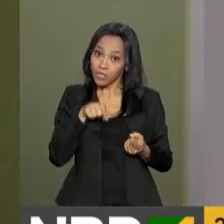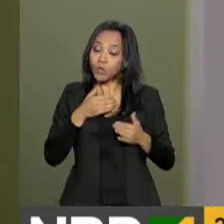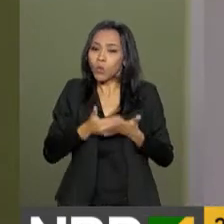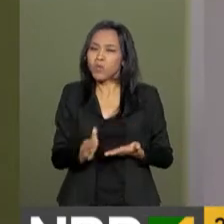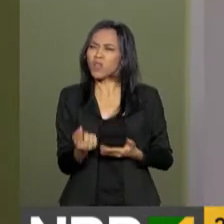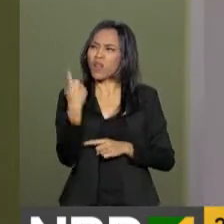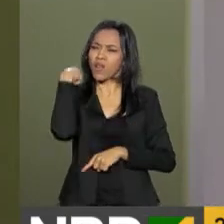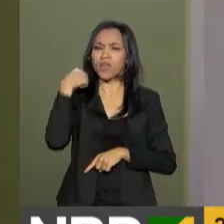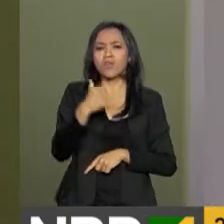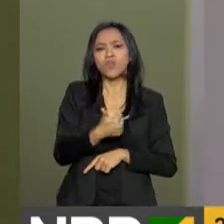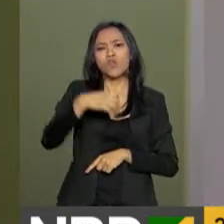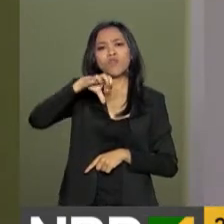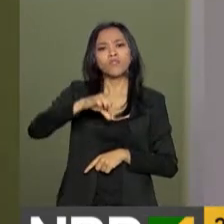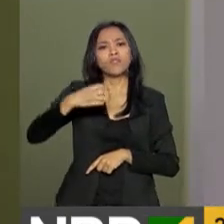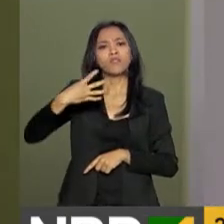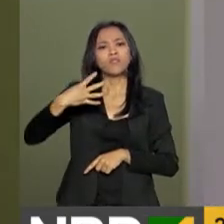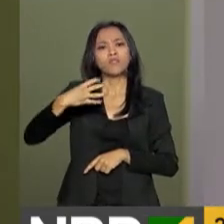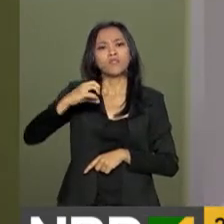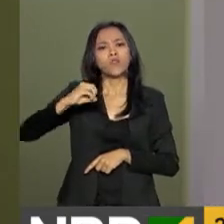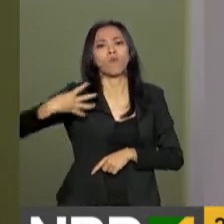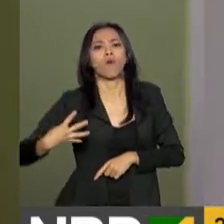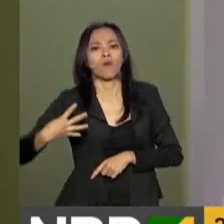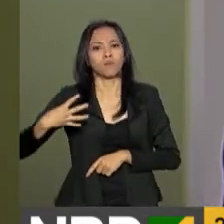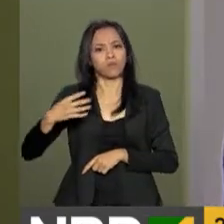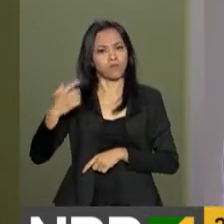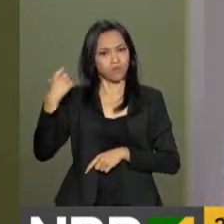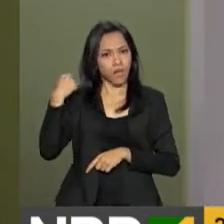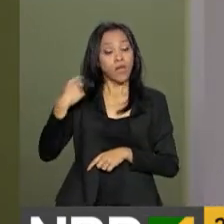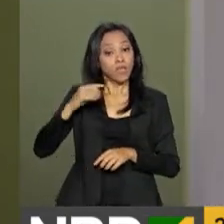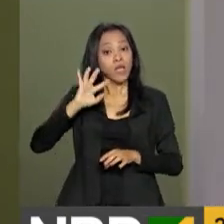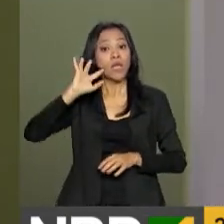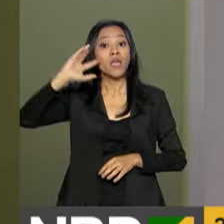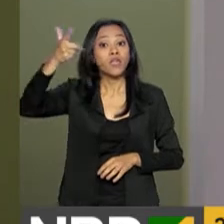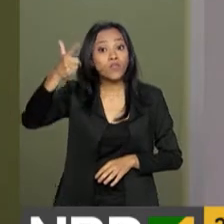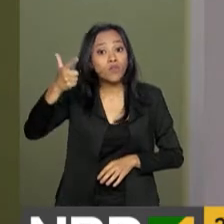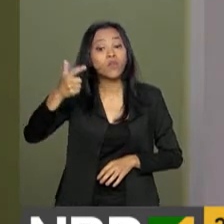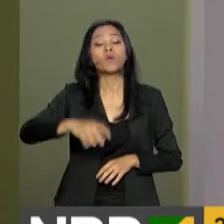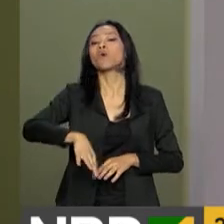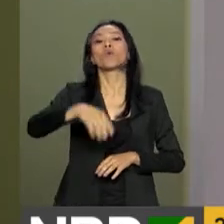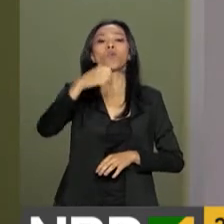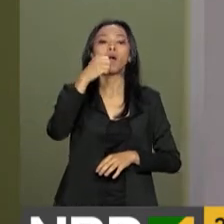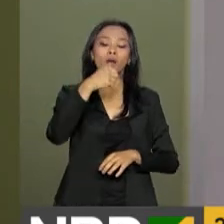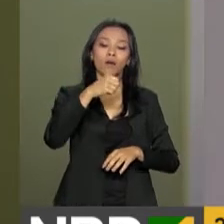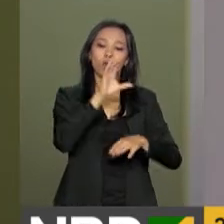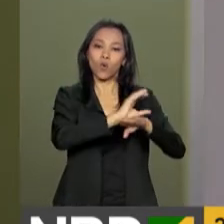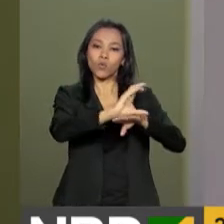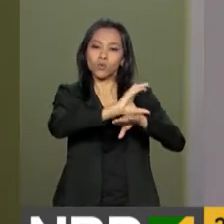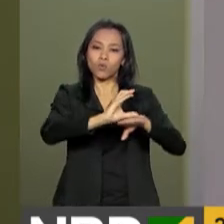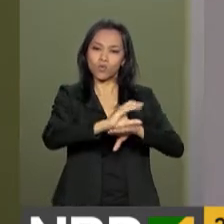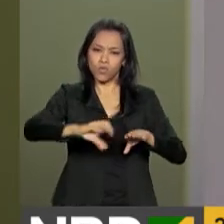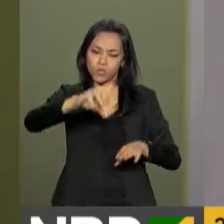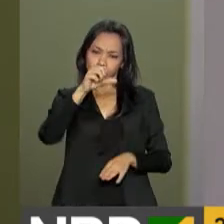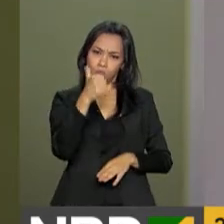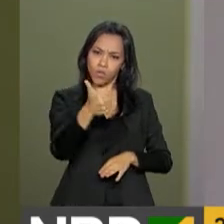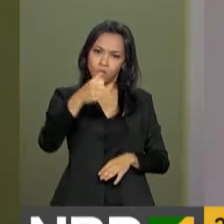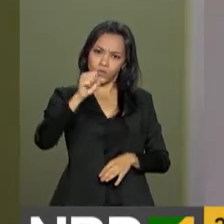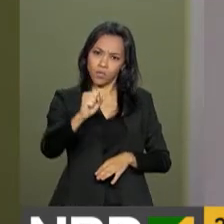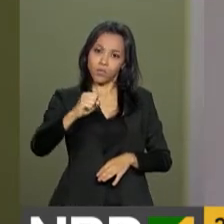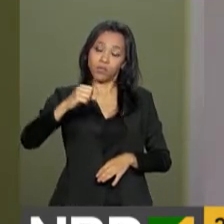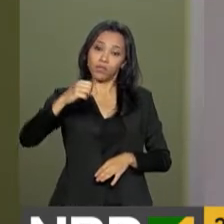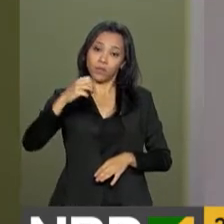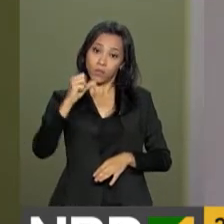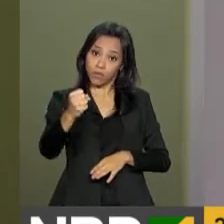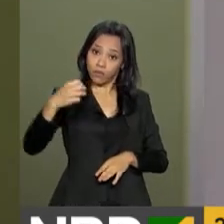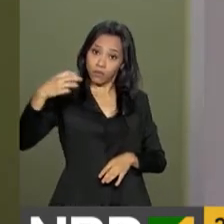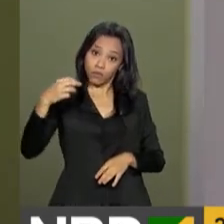24 e só se resolveu com a constituição de 1934 que veio a criar expressamente a figura